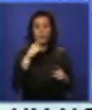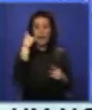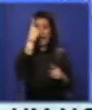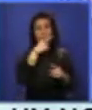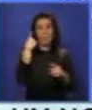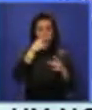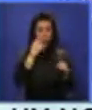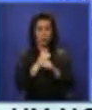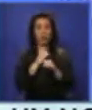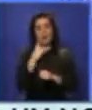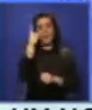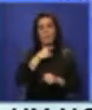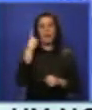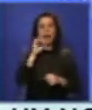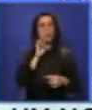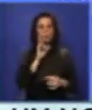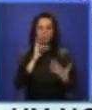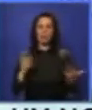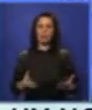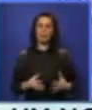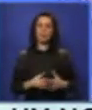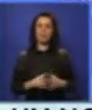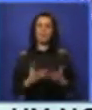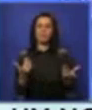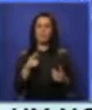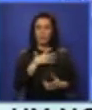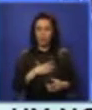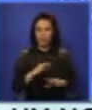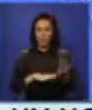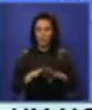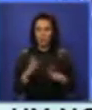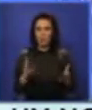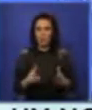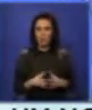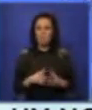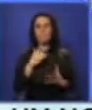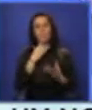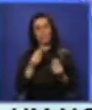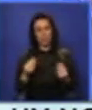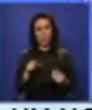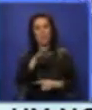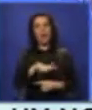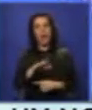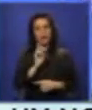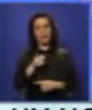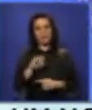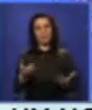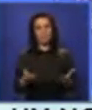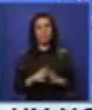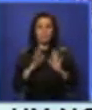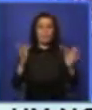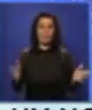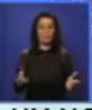imagem é num tudo. trabalho, a imagem é muito importante. Exatamente. Era uma coisa que gostava de fazer Muito. nessa área. Sim.